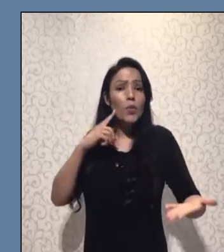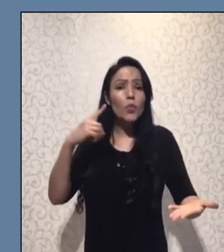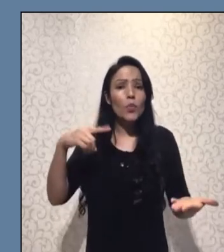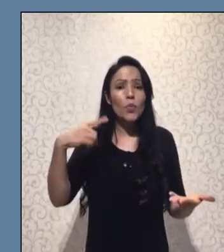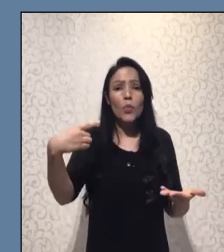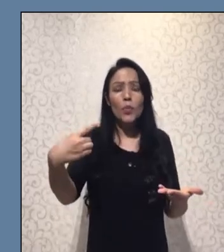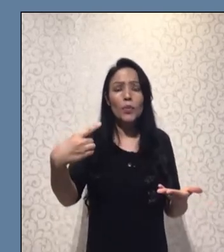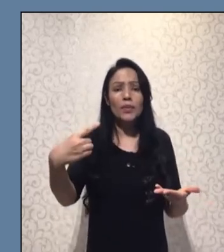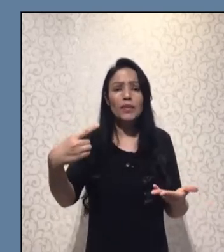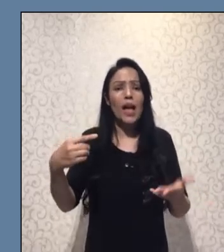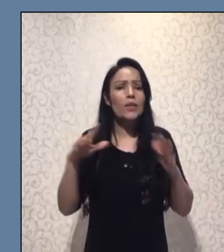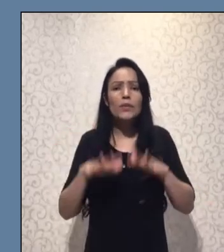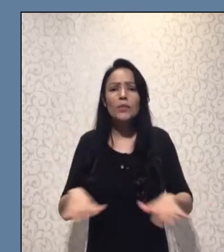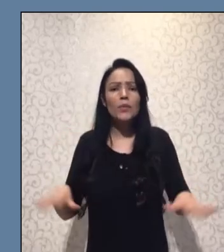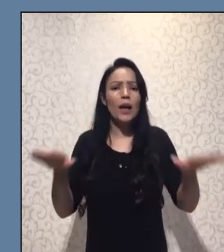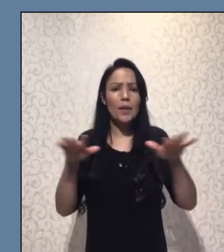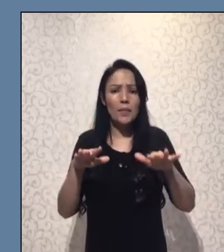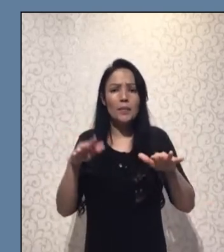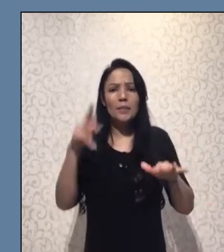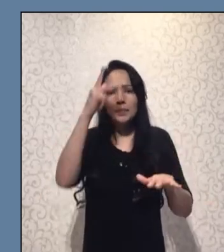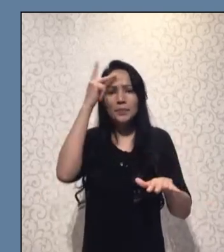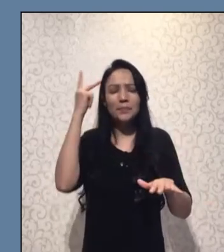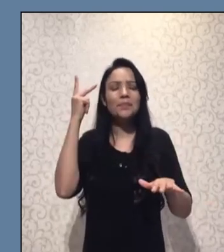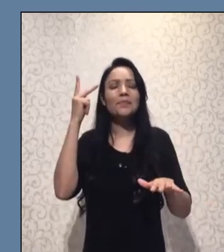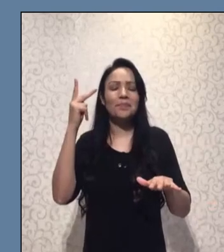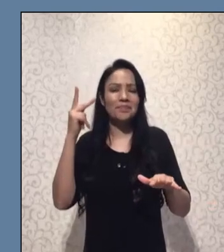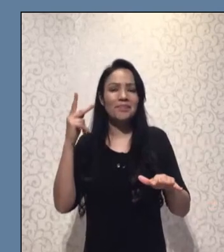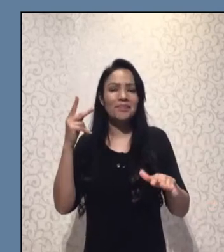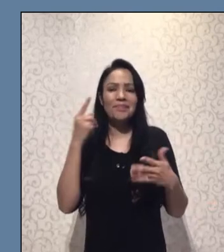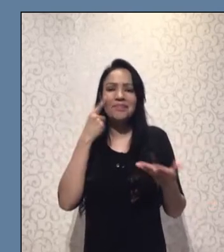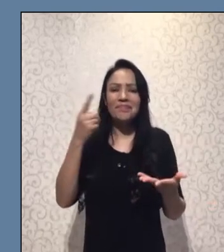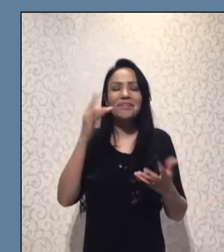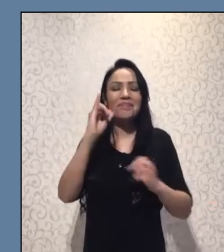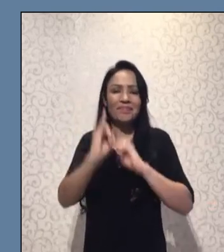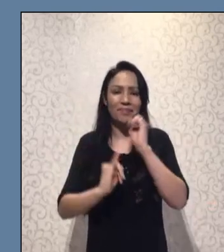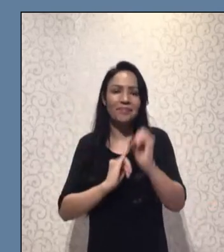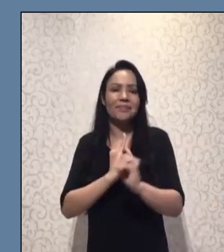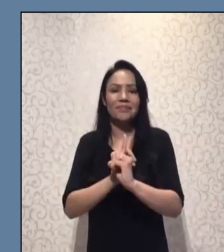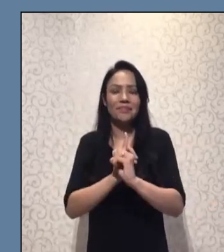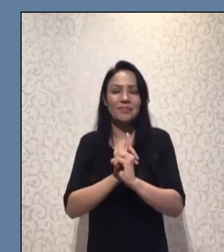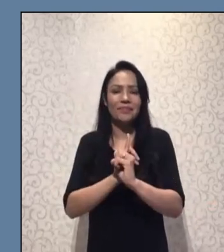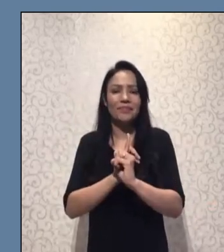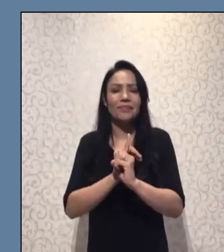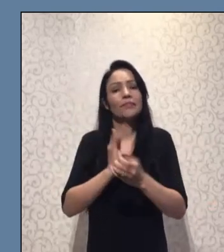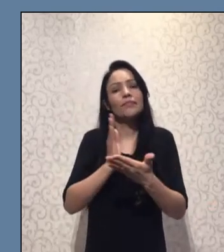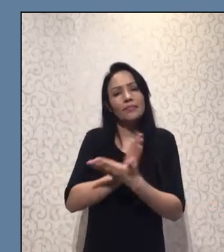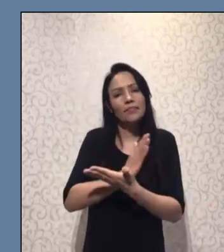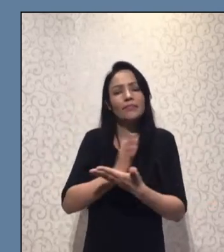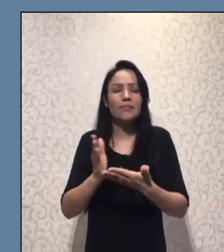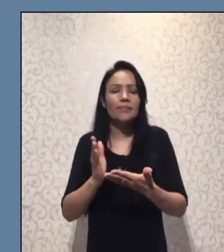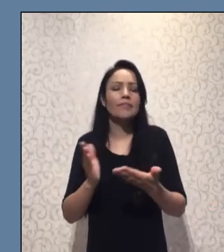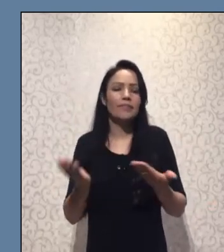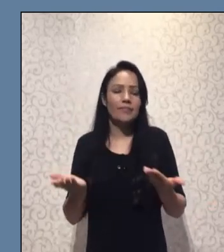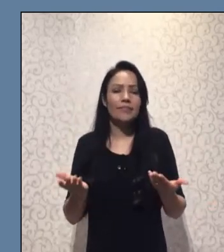da maioria das pessoas, que se dá através da internet. Então, certas certas